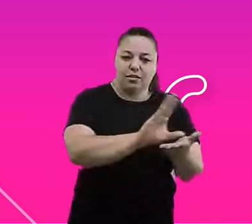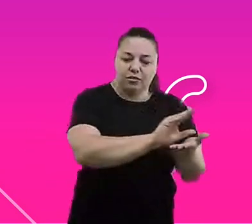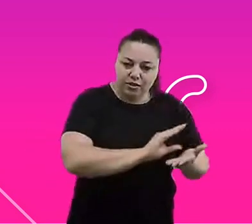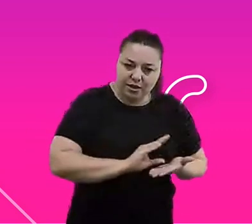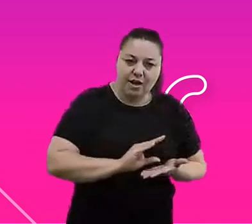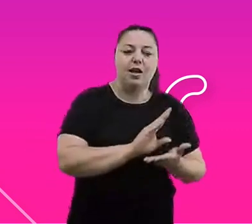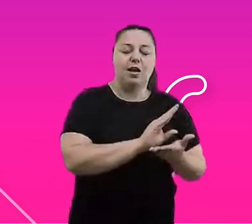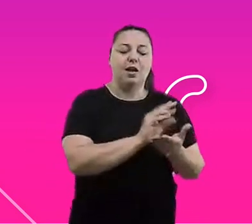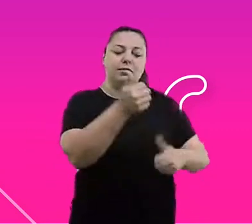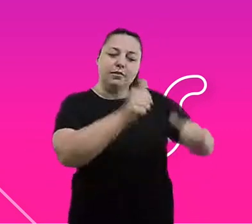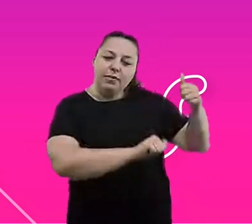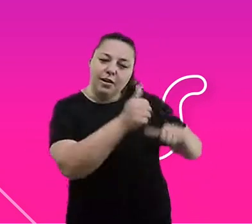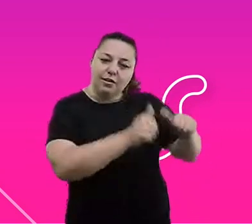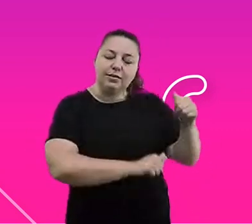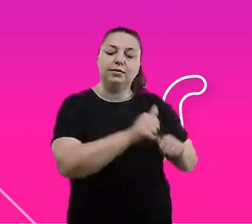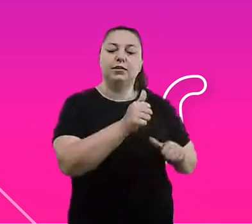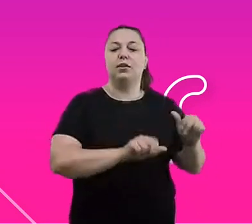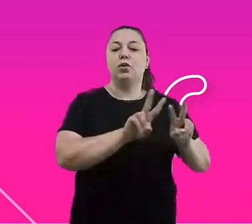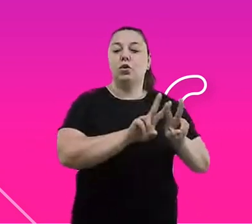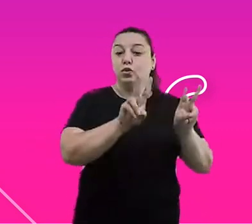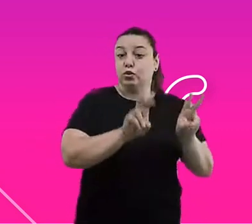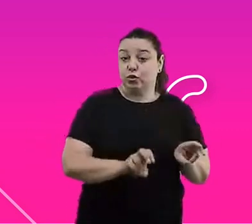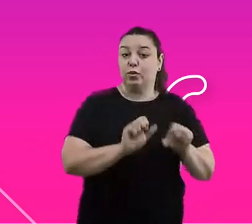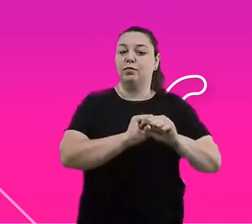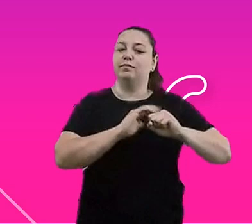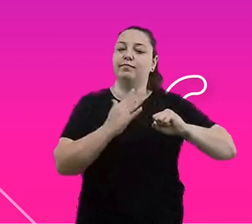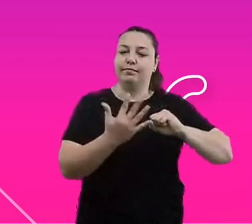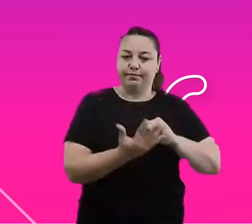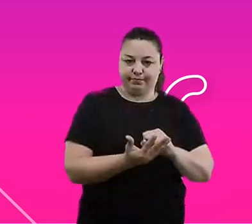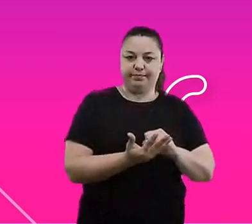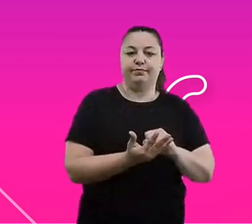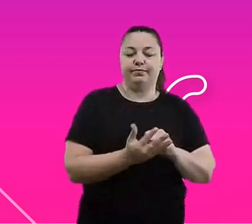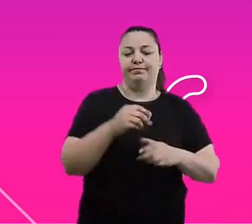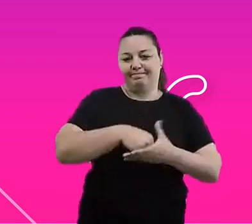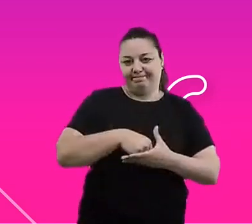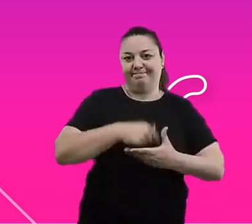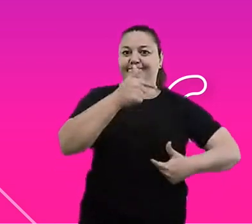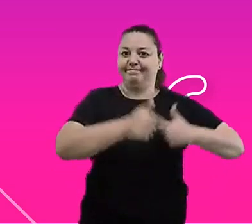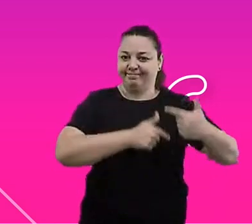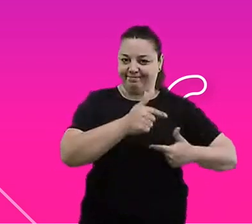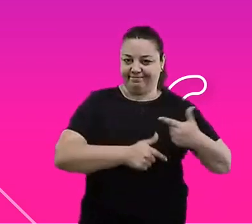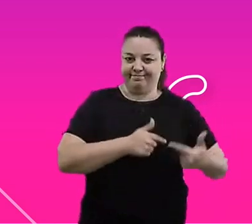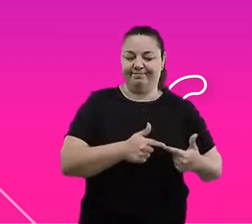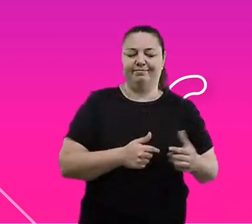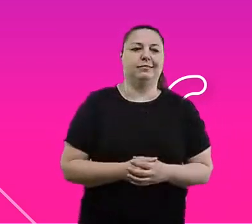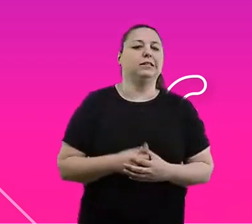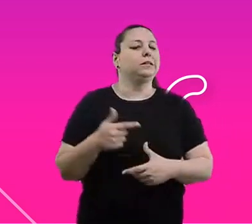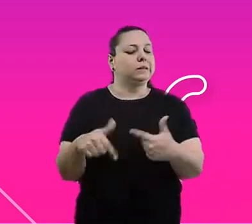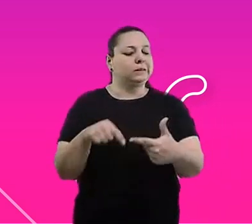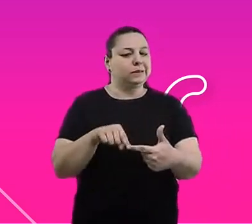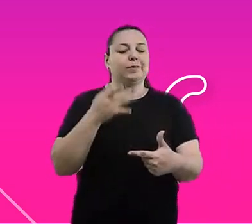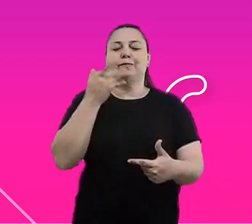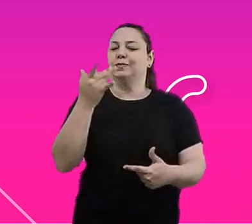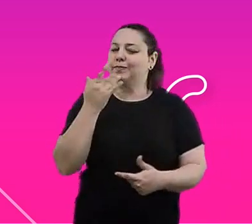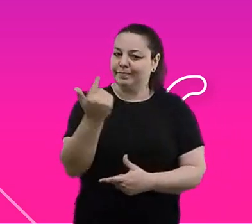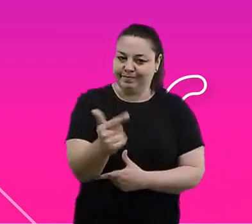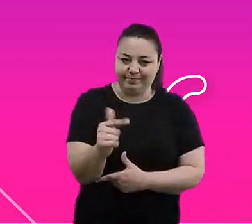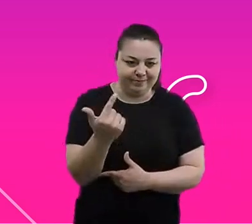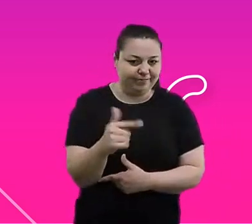análise de dados sobre o Covid-19. Enfim, não foi um trabalho fácil até o momento, mas a gente já conseguiu publicar